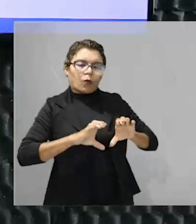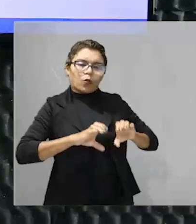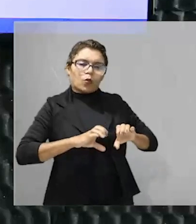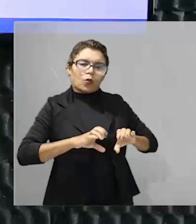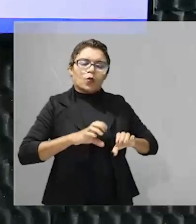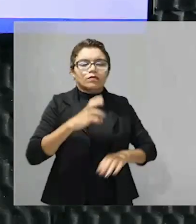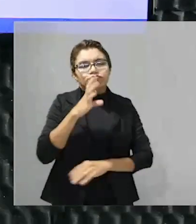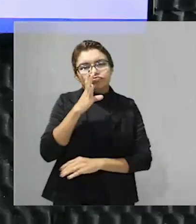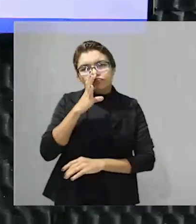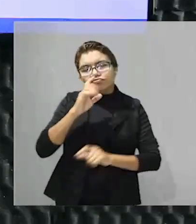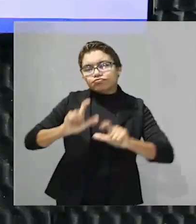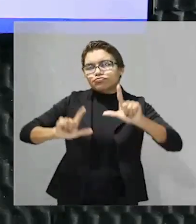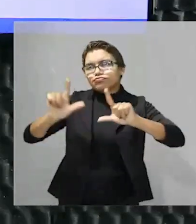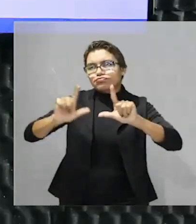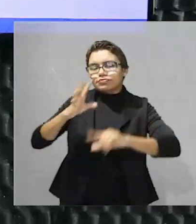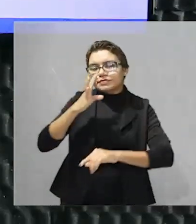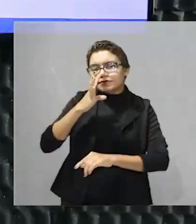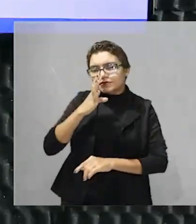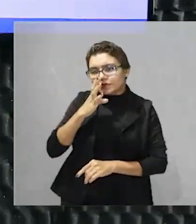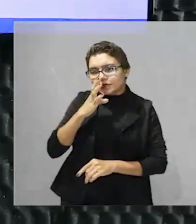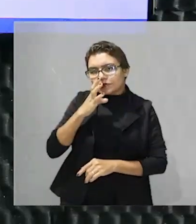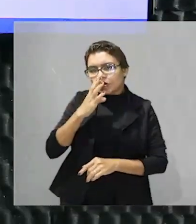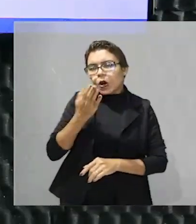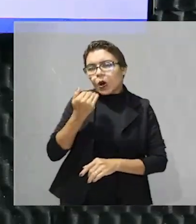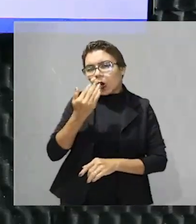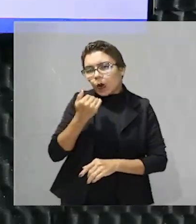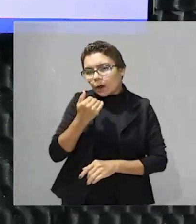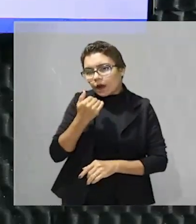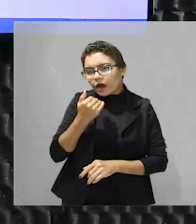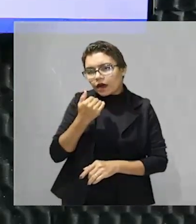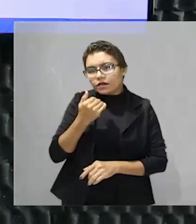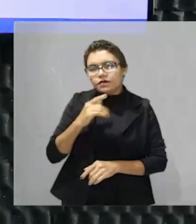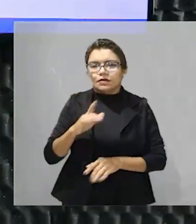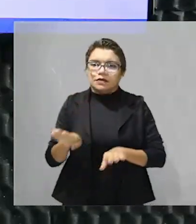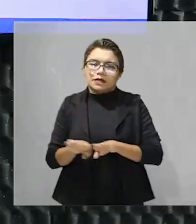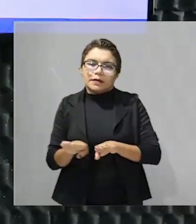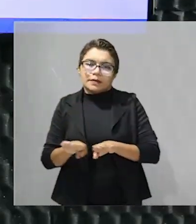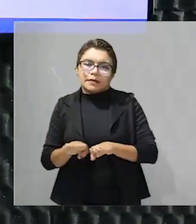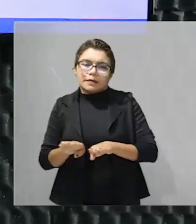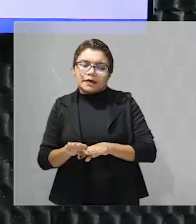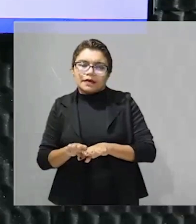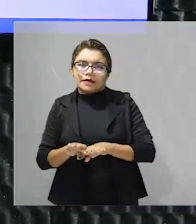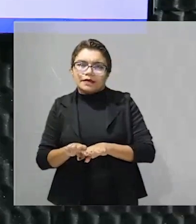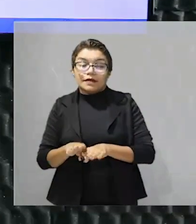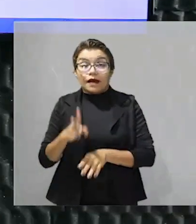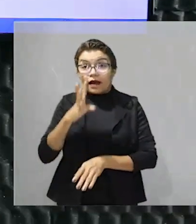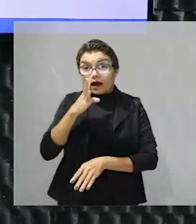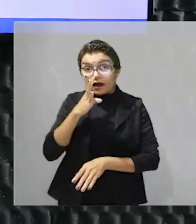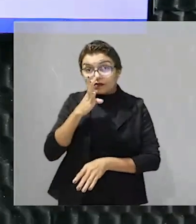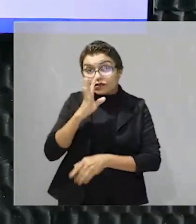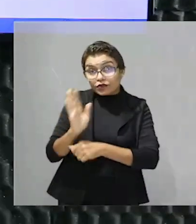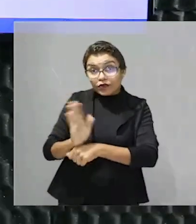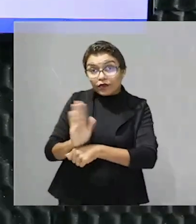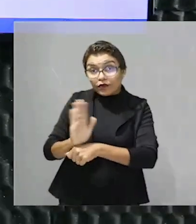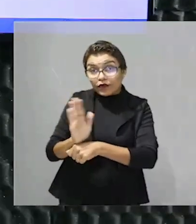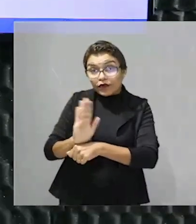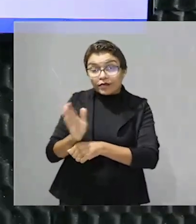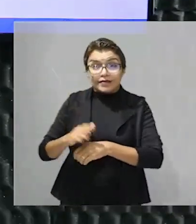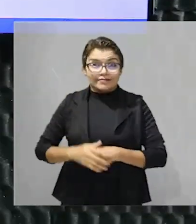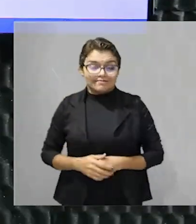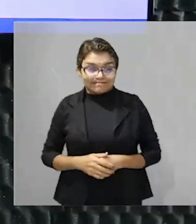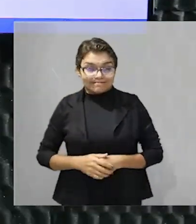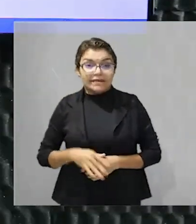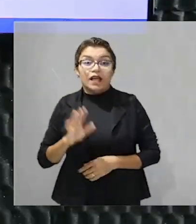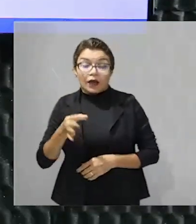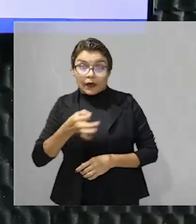suas batatinhas, os seus salgadinhos e assistindo Game of Thrones. Então, esse é o ponto de vista dos pais.